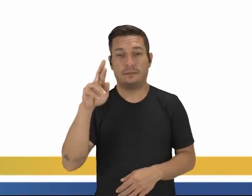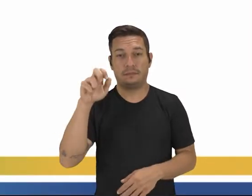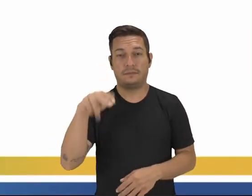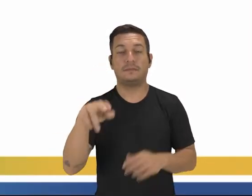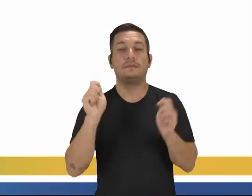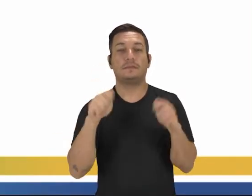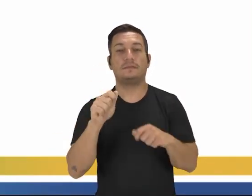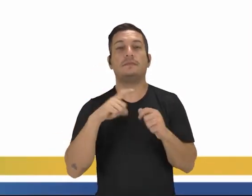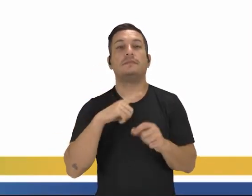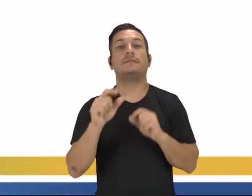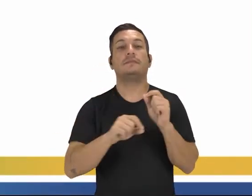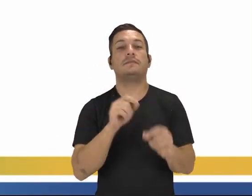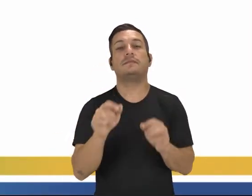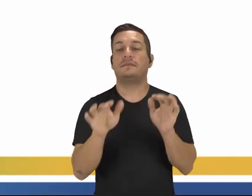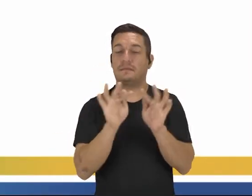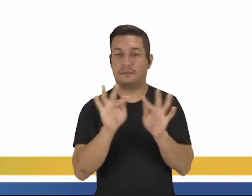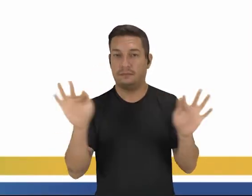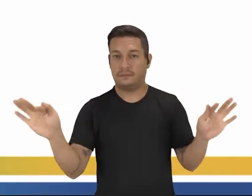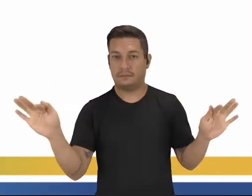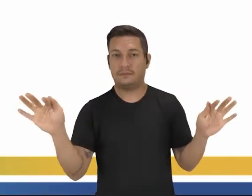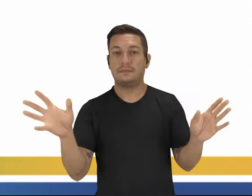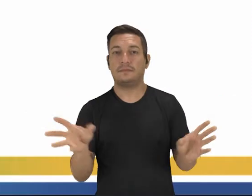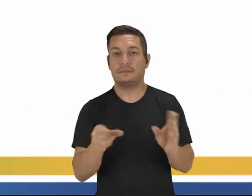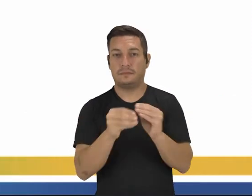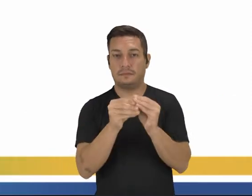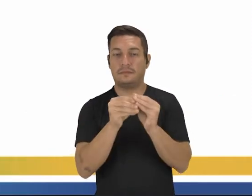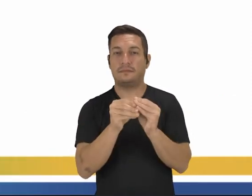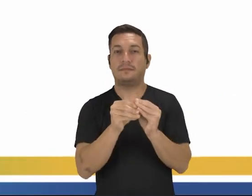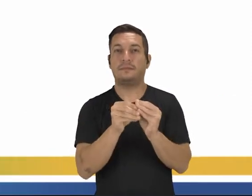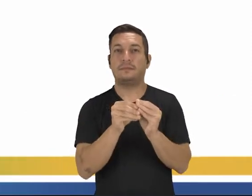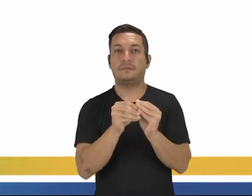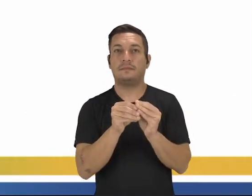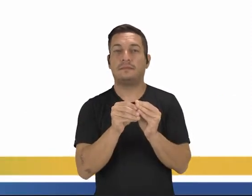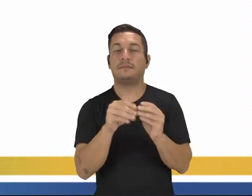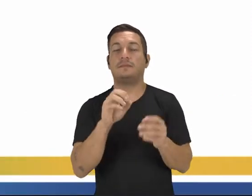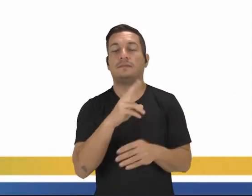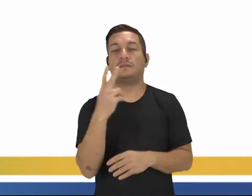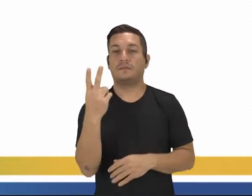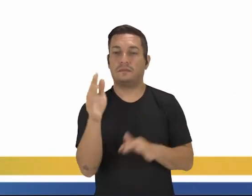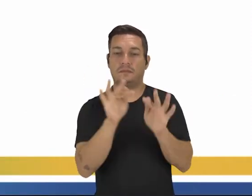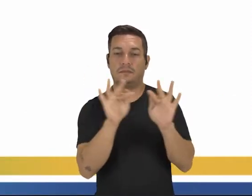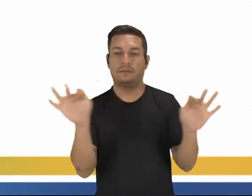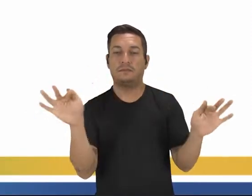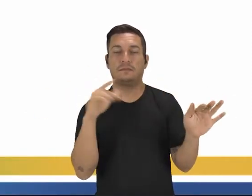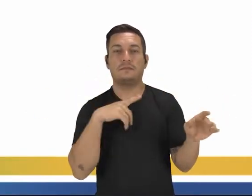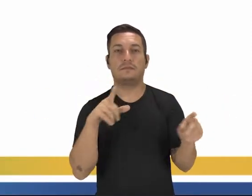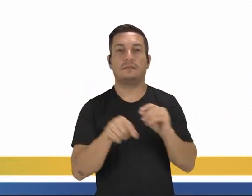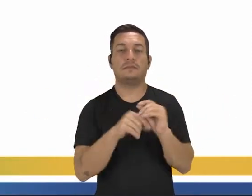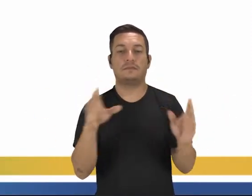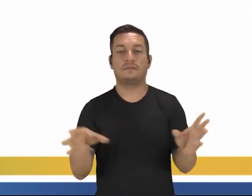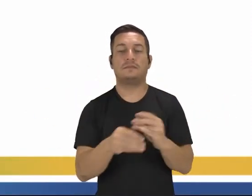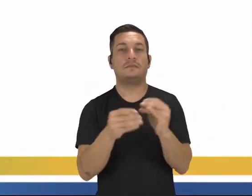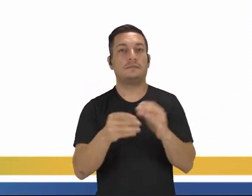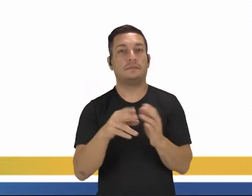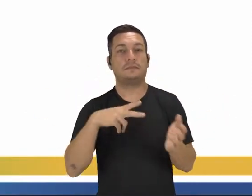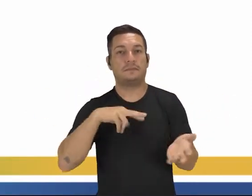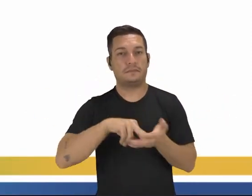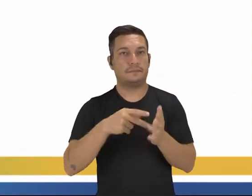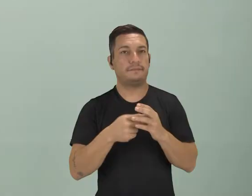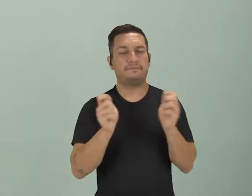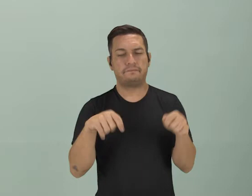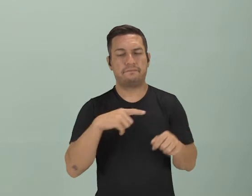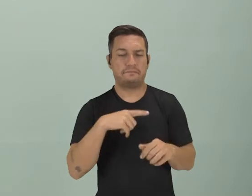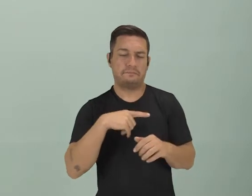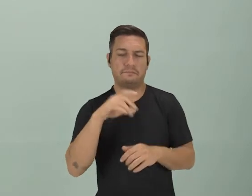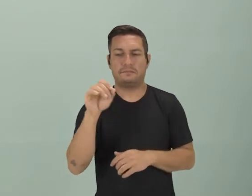estar compuesto por una oración completa ou por duas frases que se complementam para dar sua enseñanza. Ou seja, pode ser